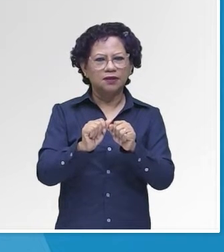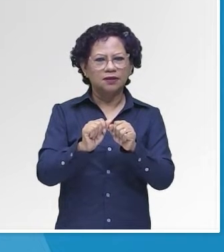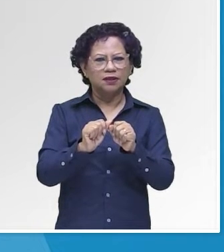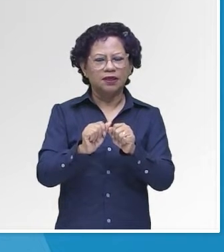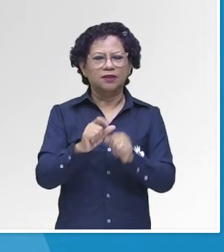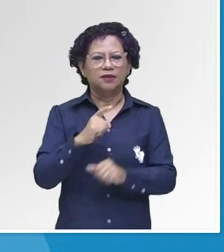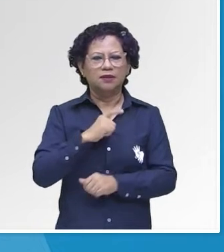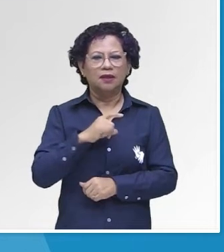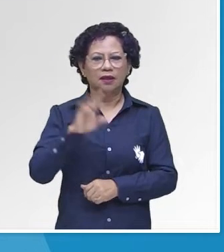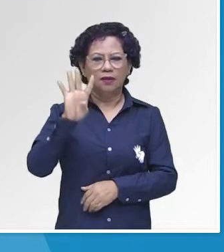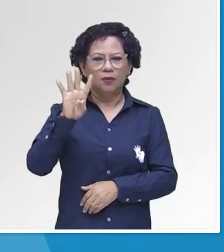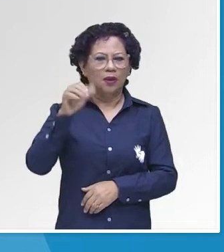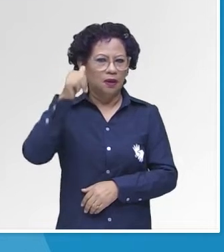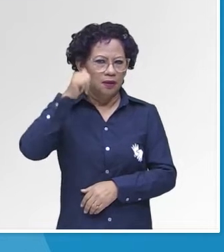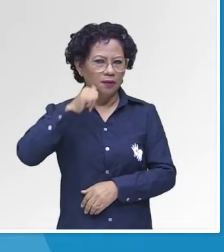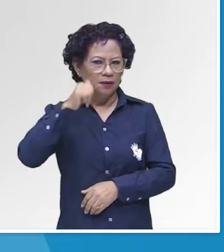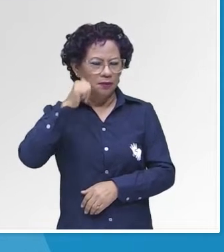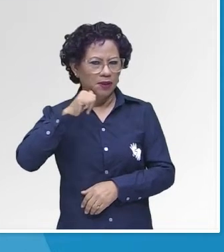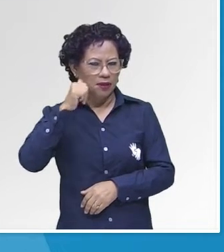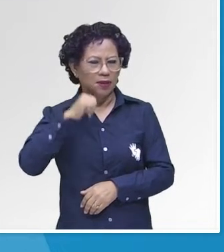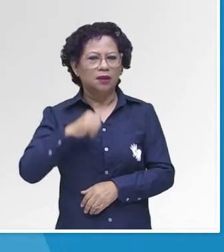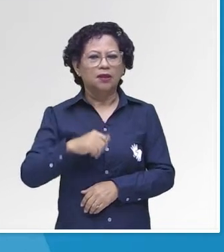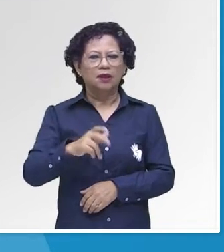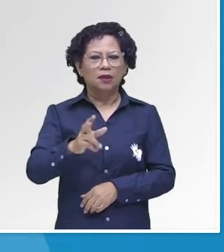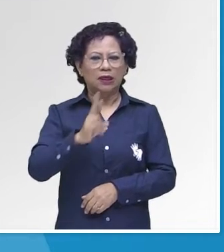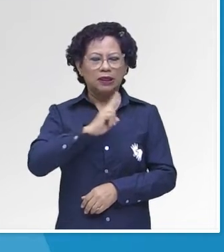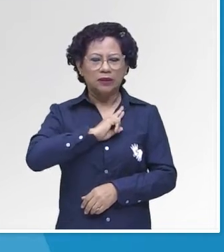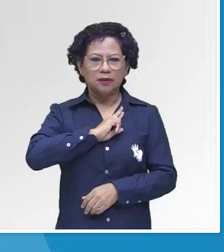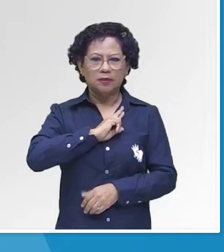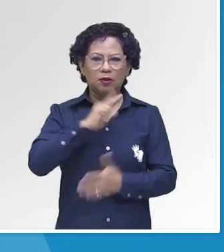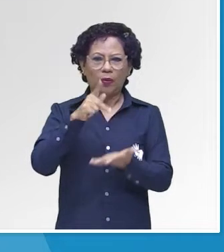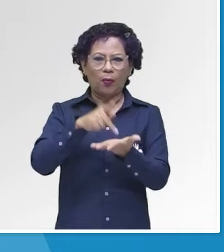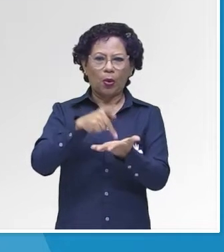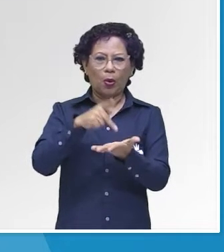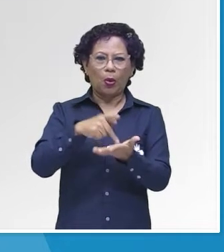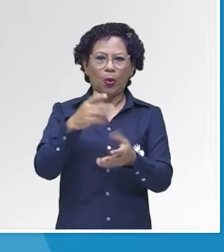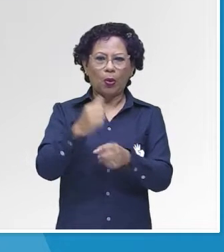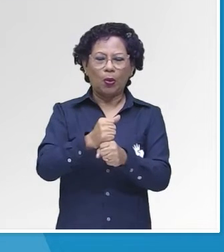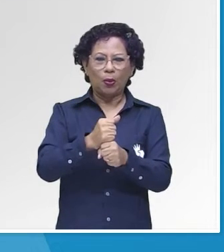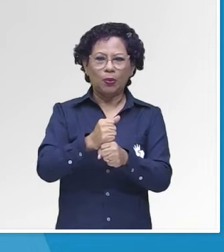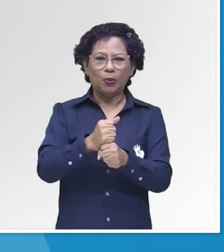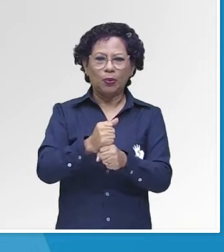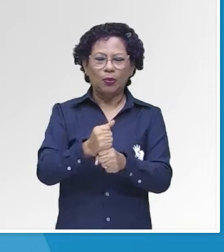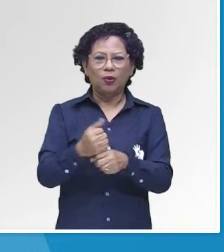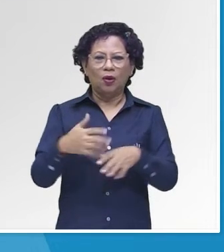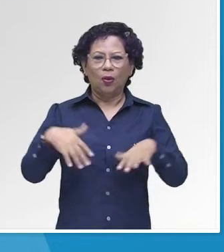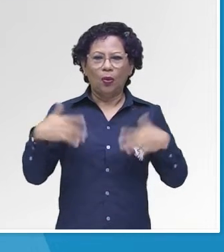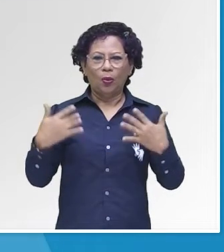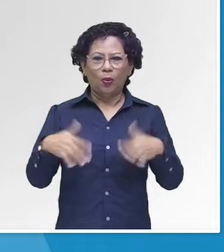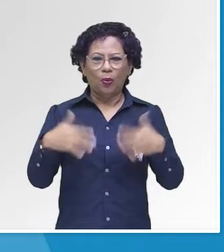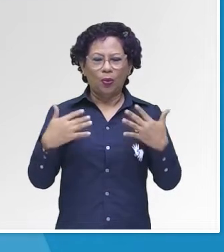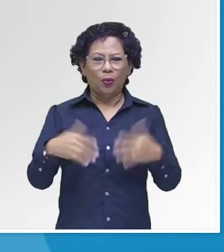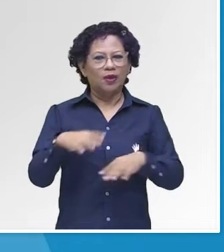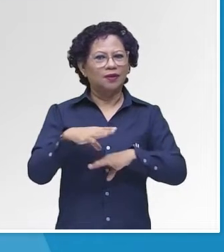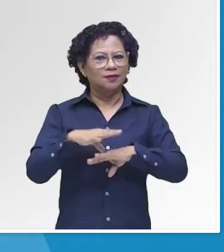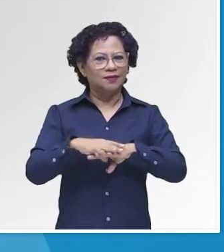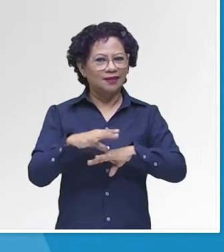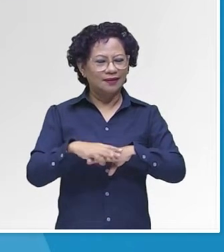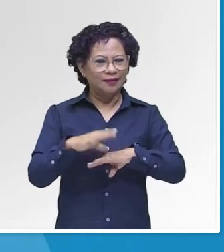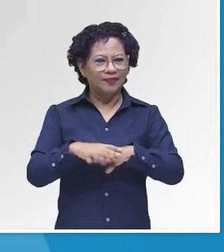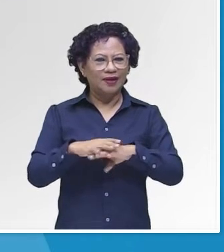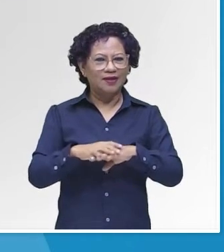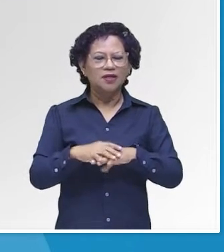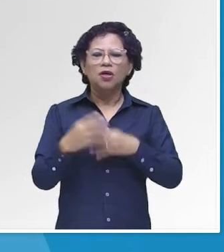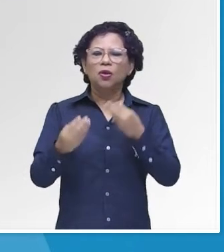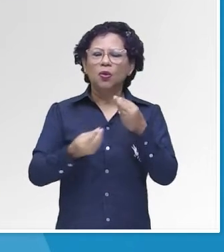4 meninas, onde tem o resultado das suas notas de matemática. Então a gente vai analisar, sob o ponto de